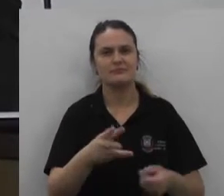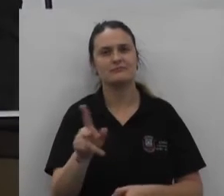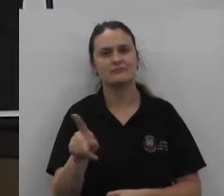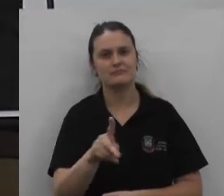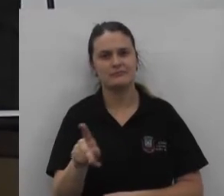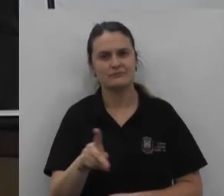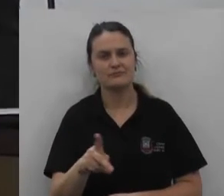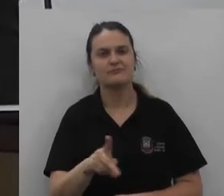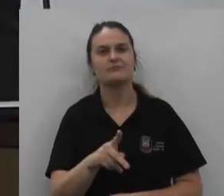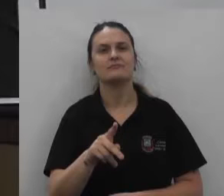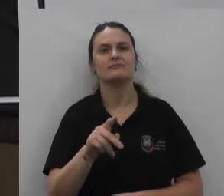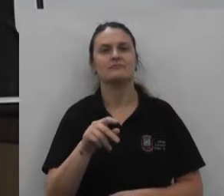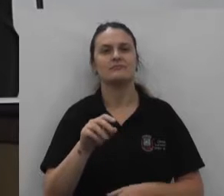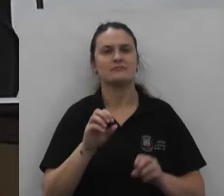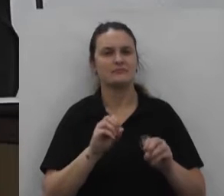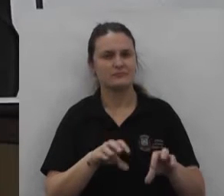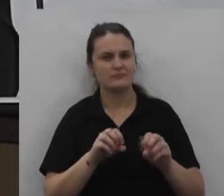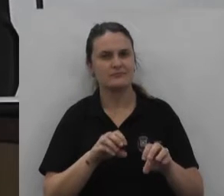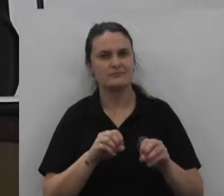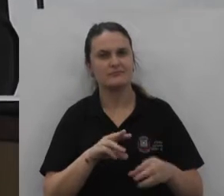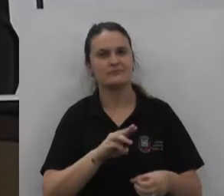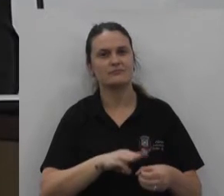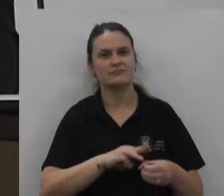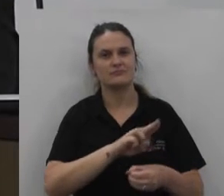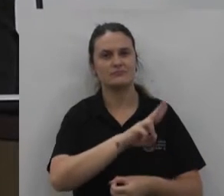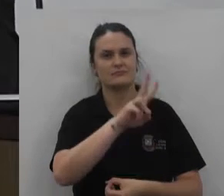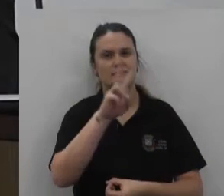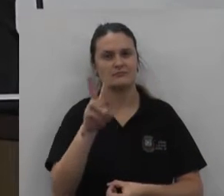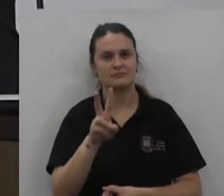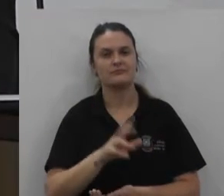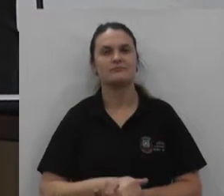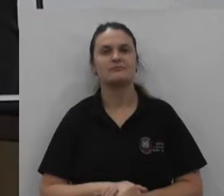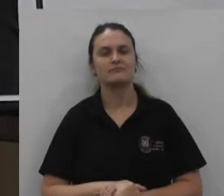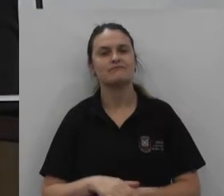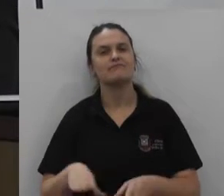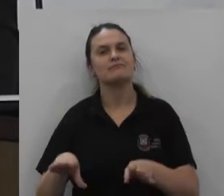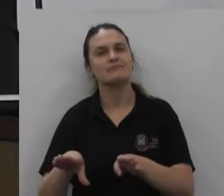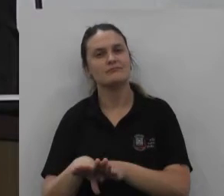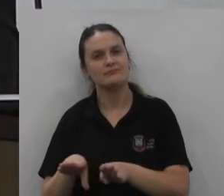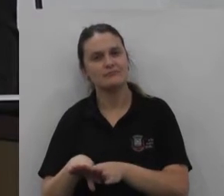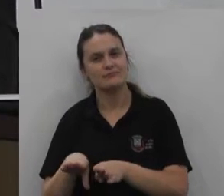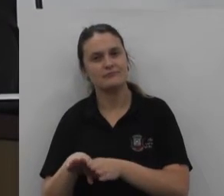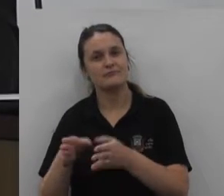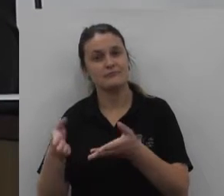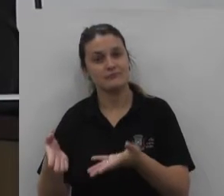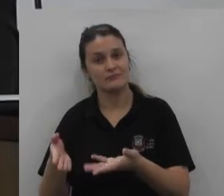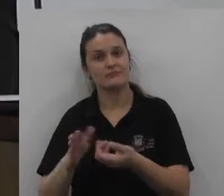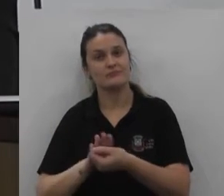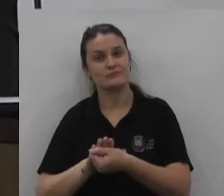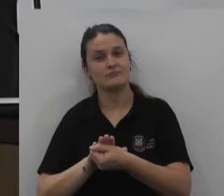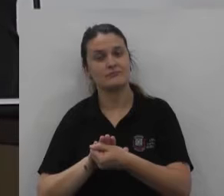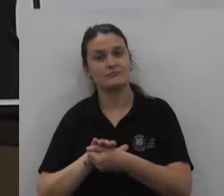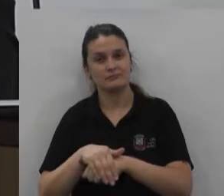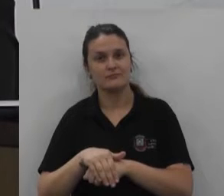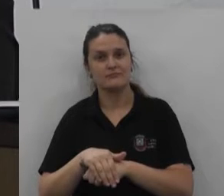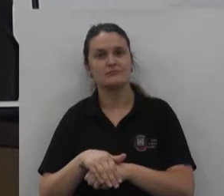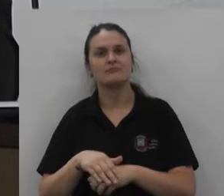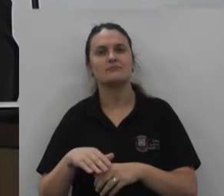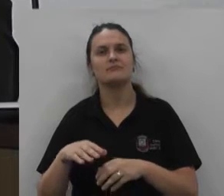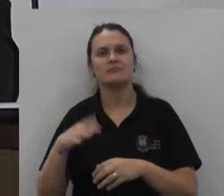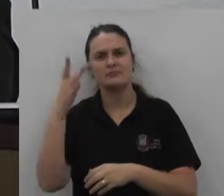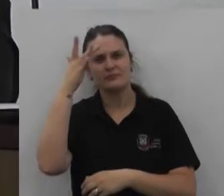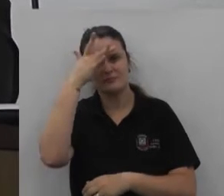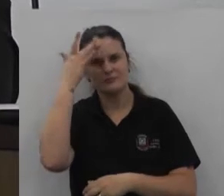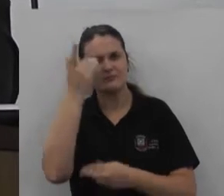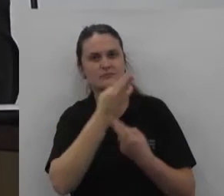os educadores e colaboradores da Educação Municipal de União da Vitória. Também, nessa noite de hoje, de toda a